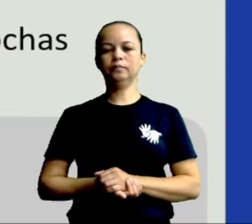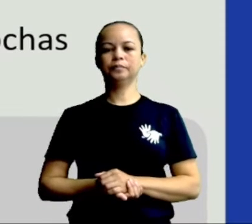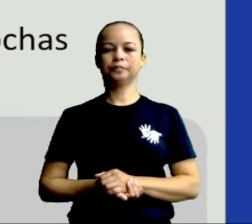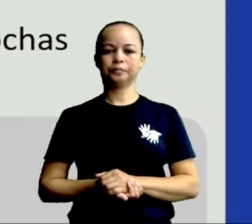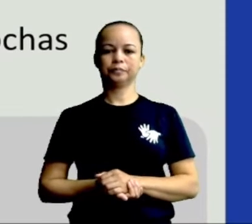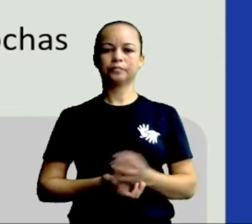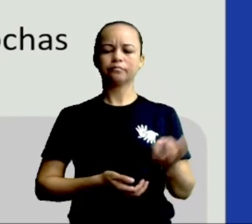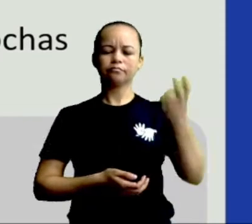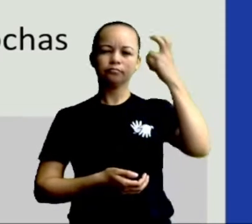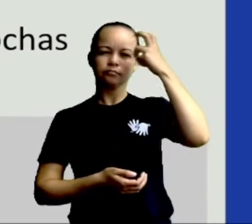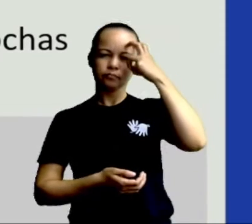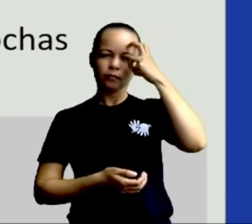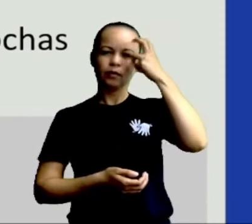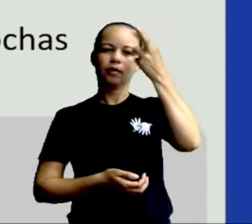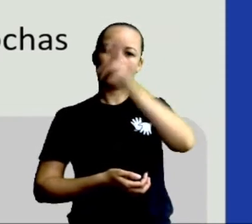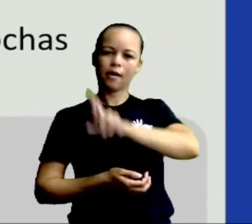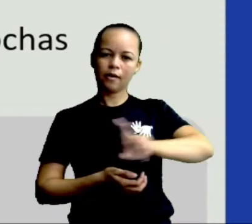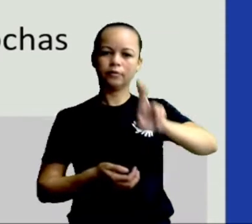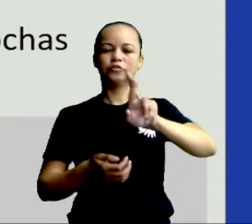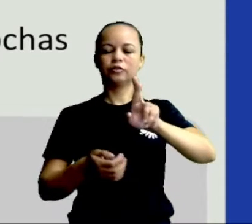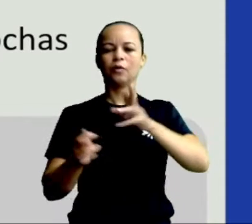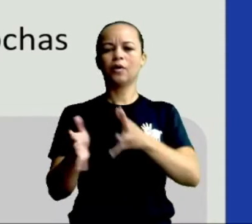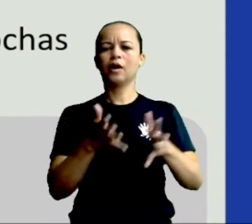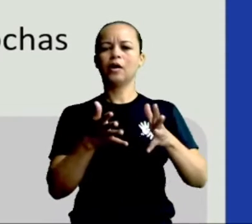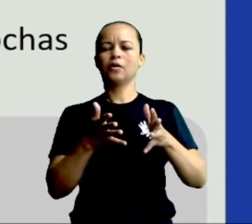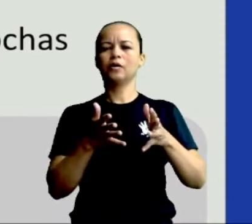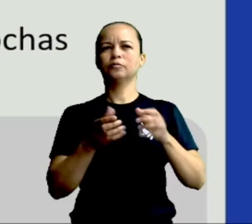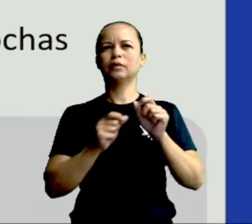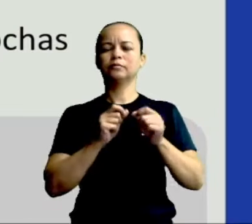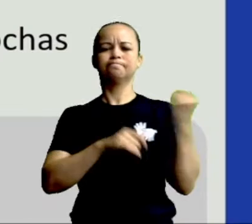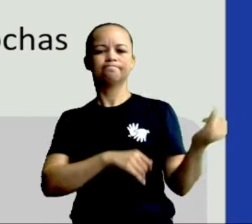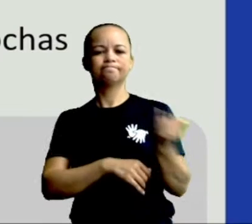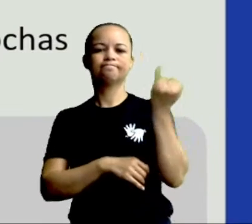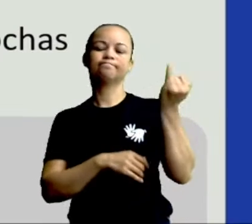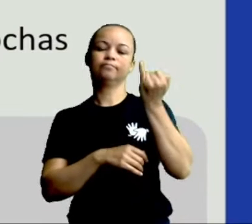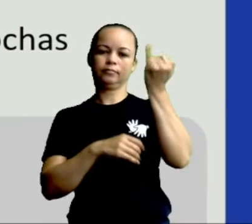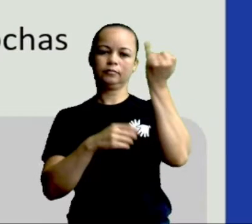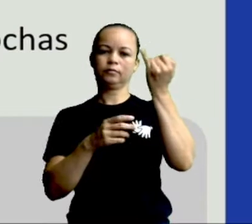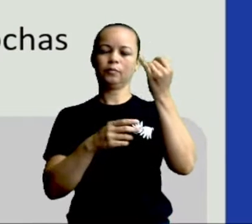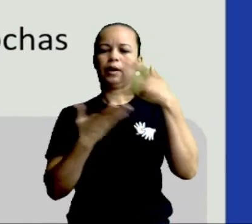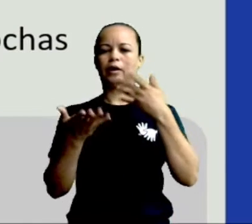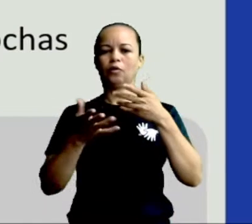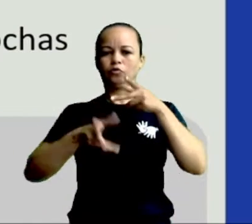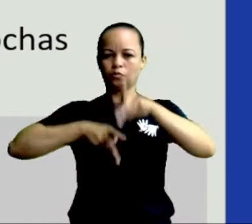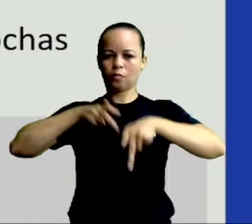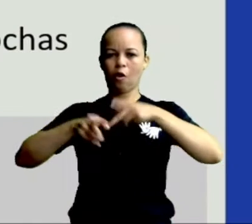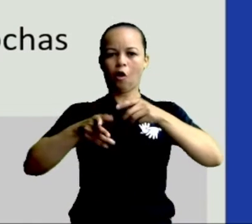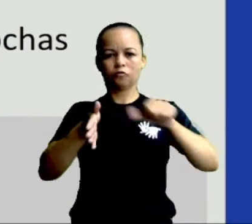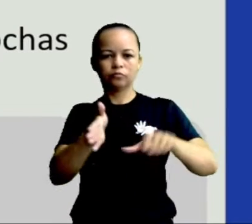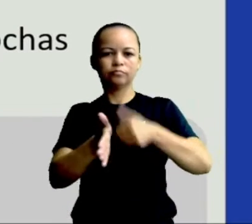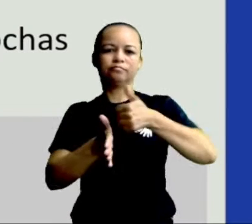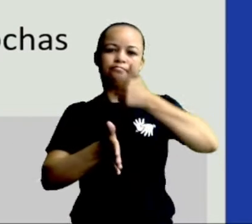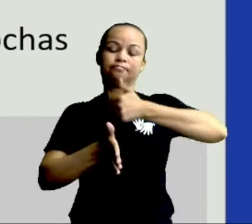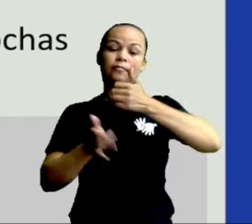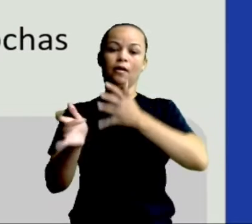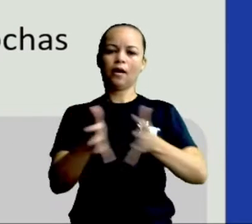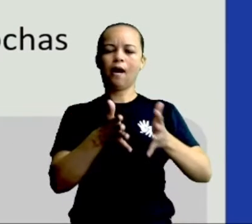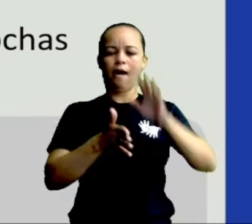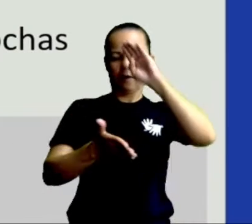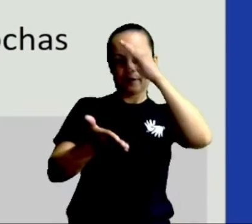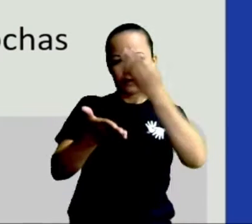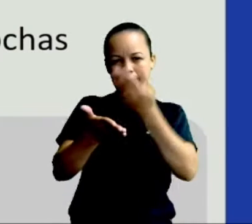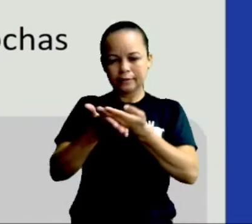Então, a cultura e a religião é um aspecto muito importante para os primeiros povos. Acreditavam